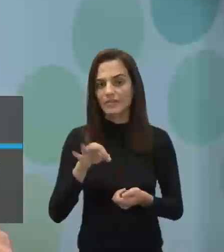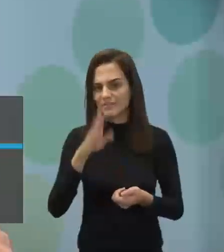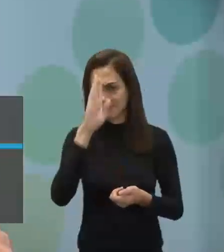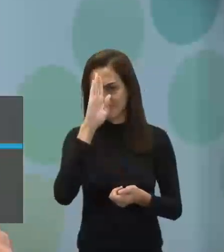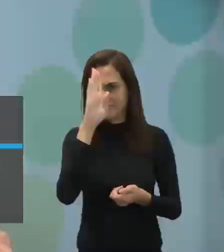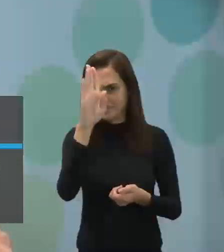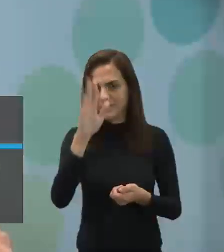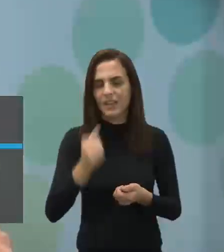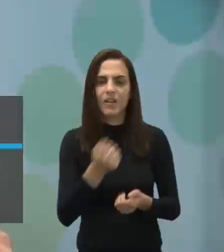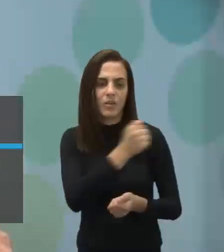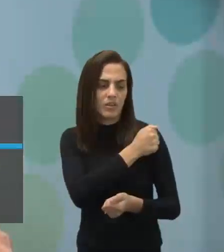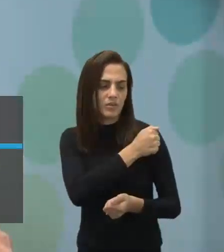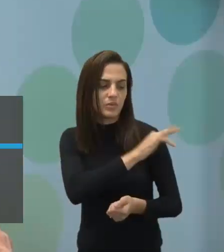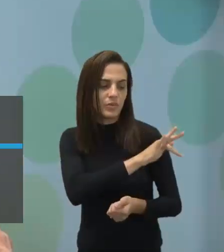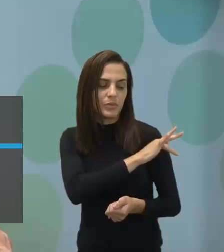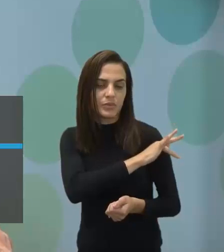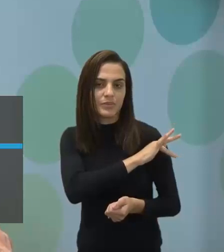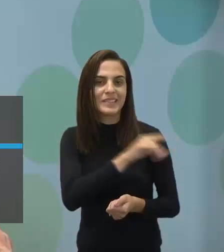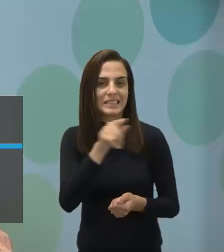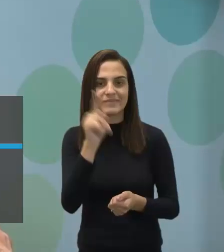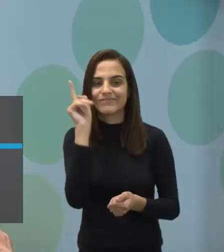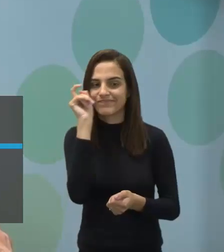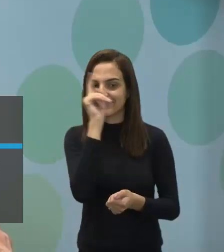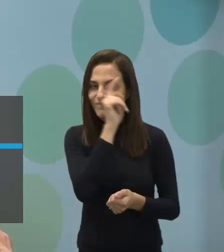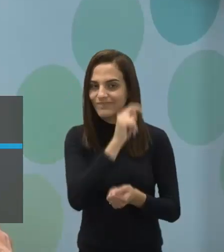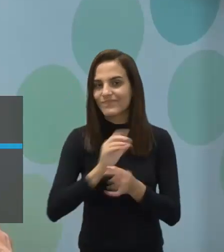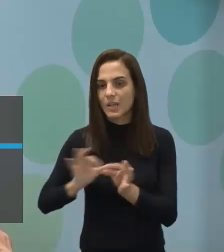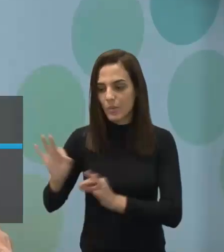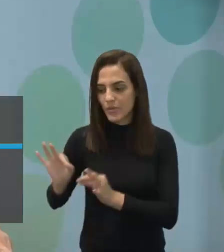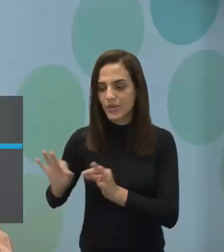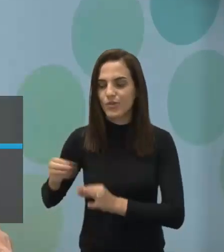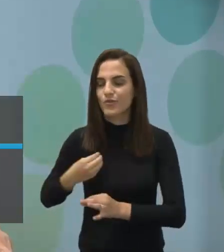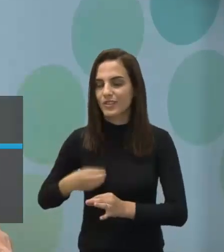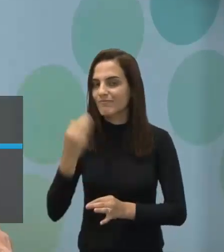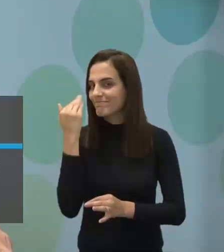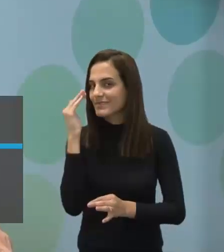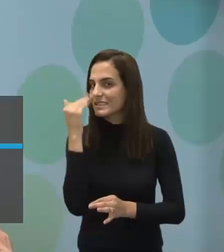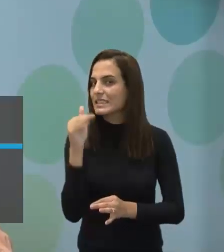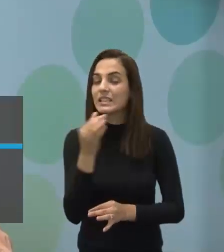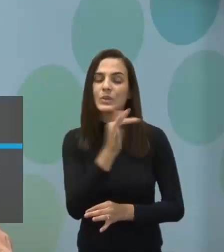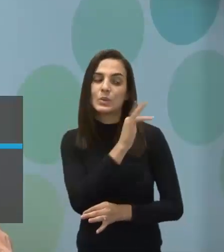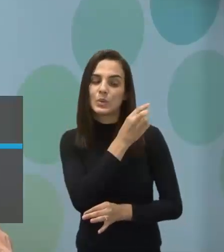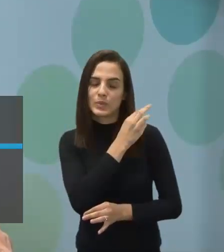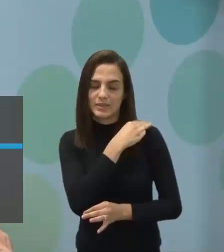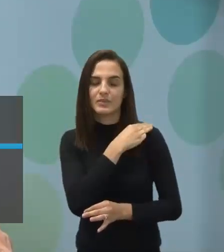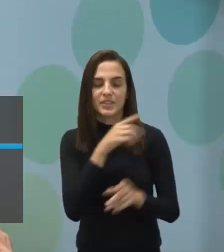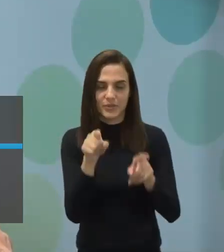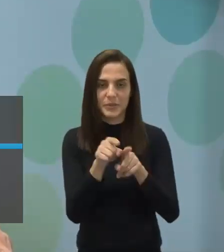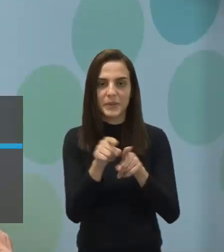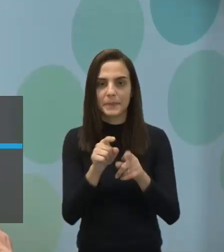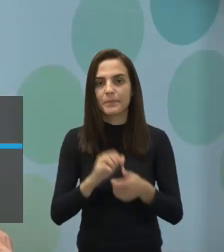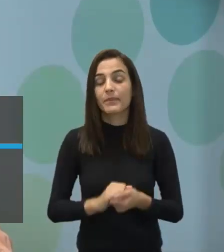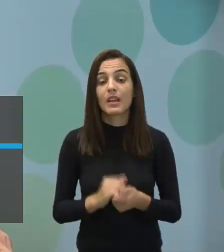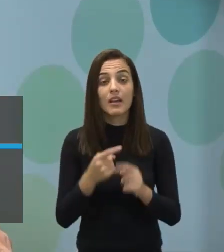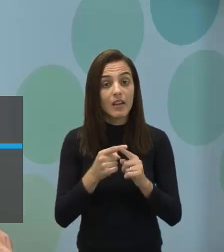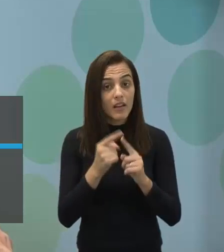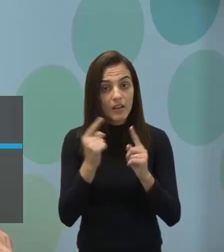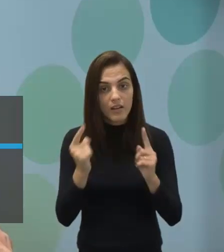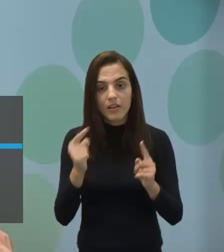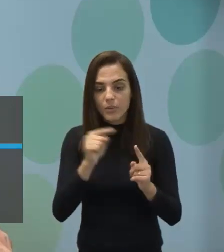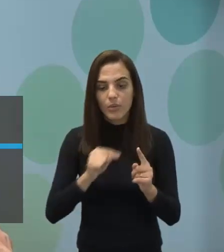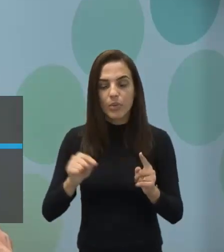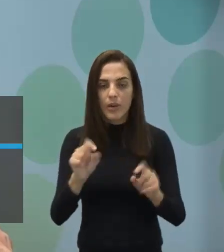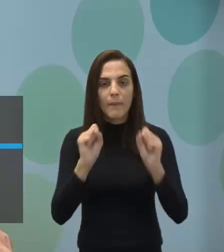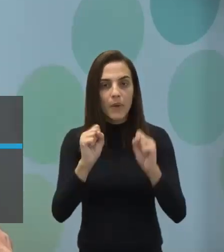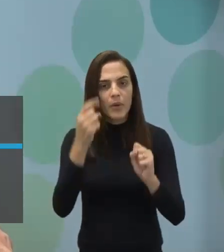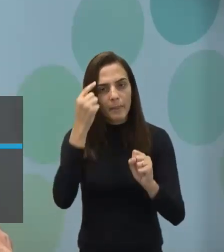do ensino fundamental, eles têm uma dificuldade muito grande de saber o projeto de vida. Os do ensino médio também, né? Mas a gente pode